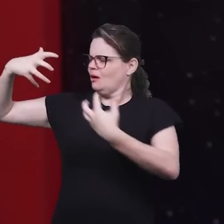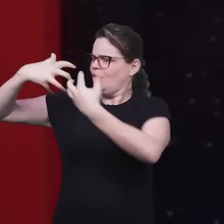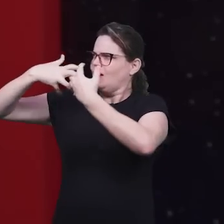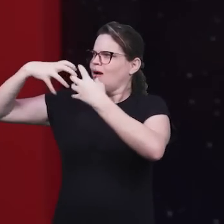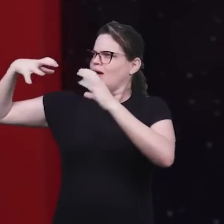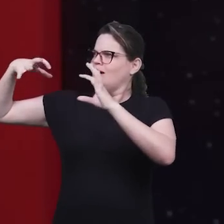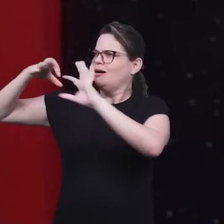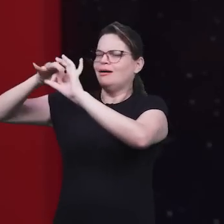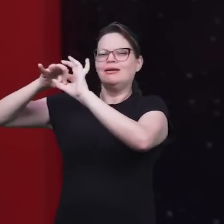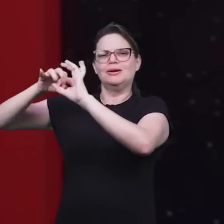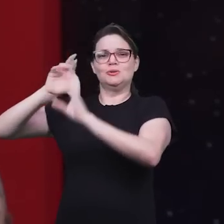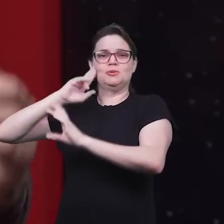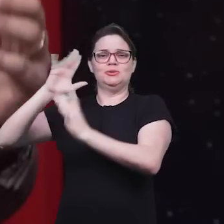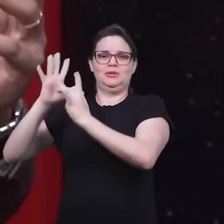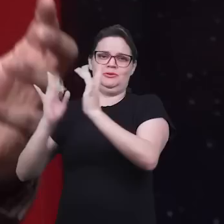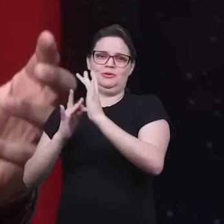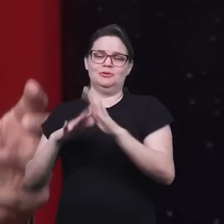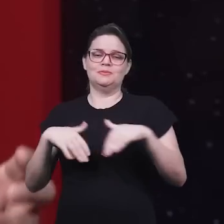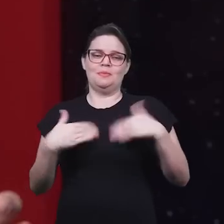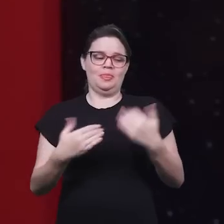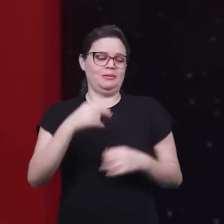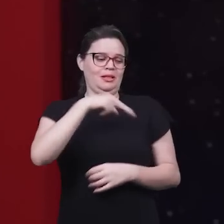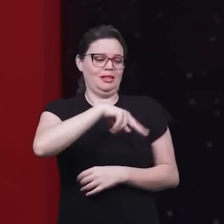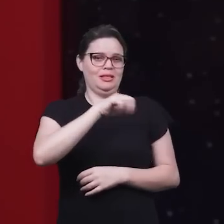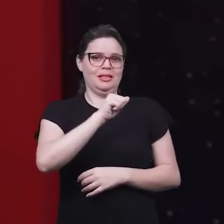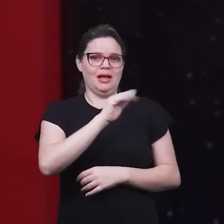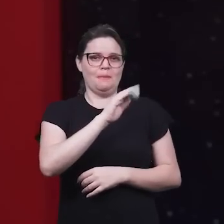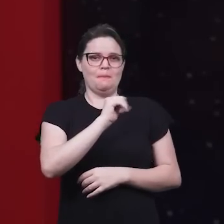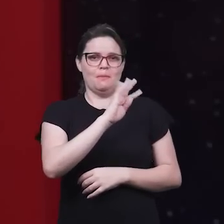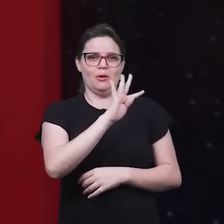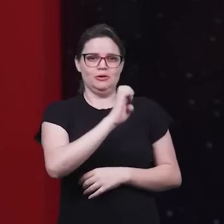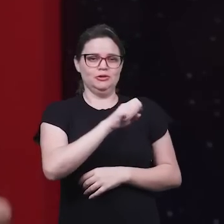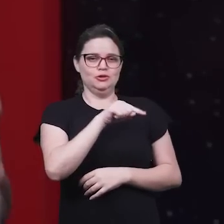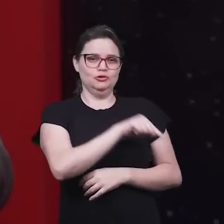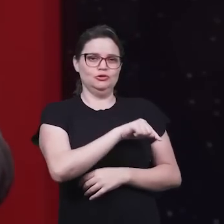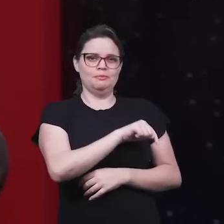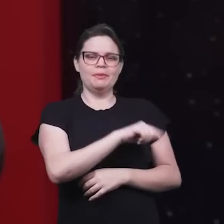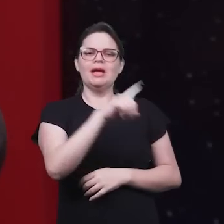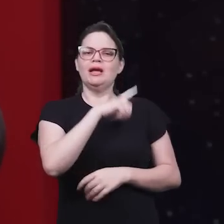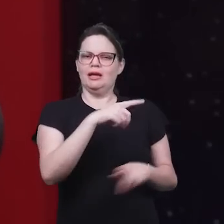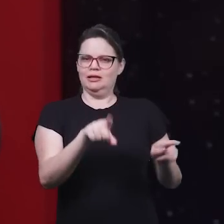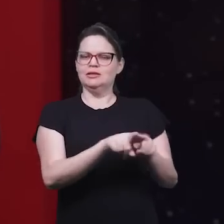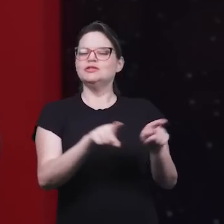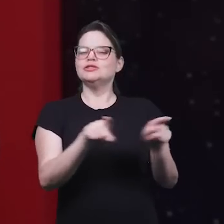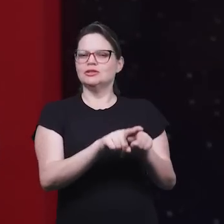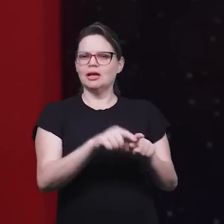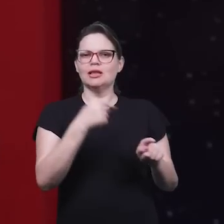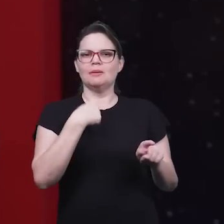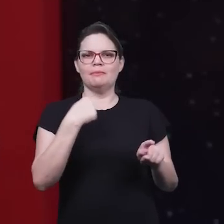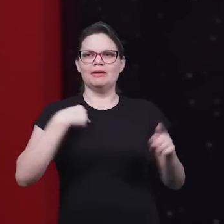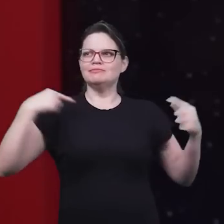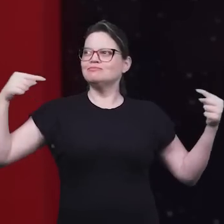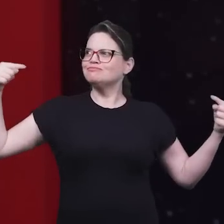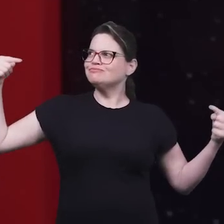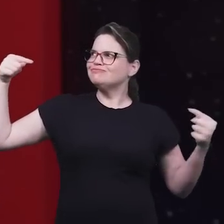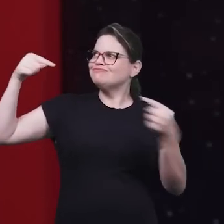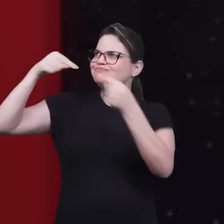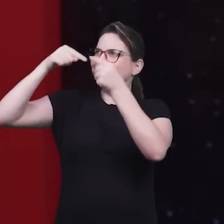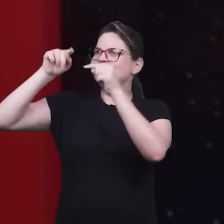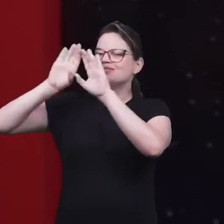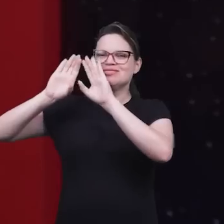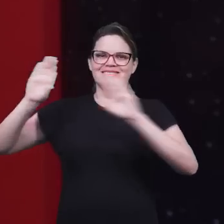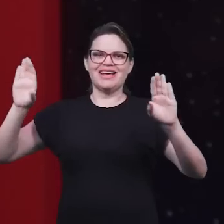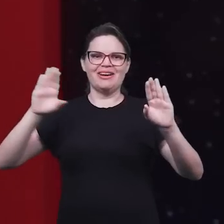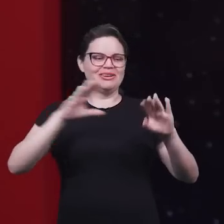Jesus. Então, Nabote, pastor Sérgio, ele tinha uma identidade com aquela vinha.